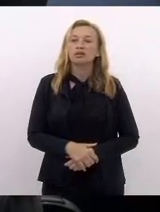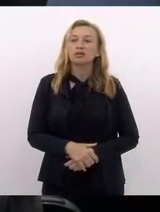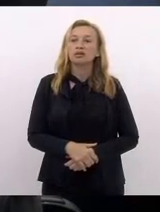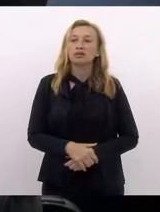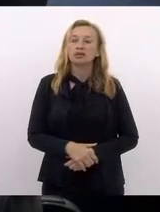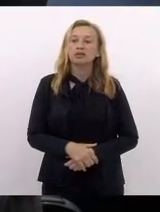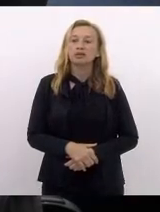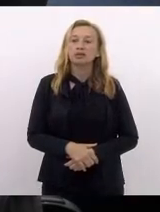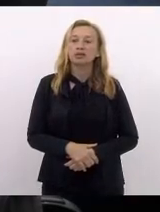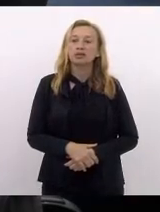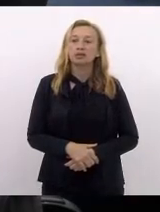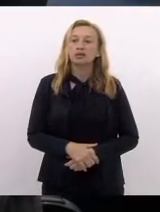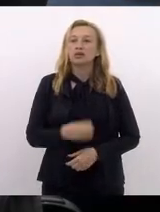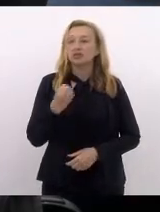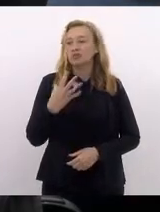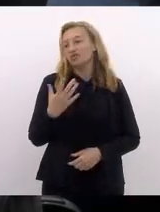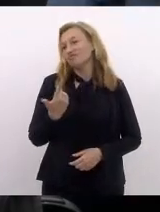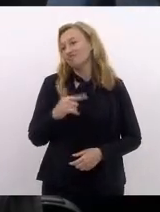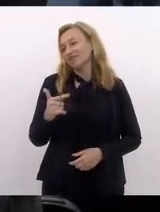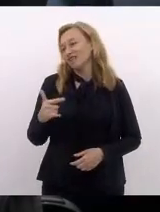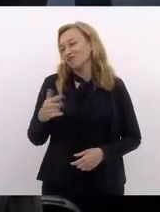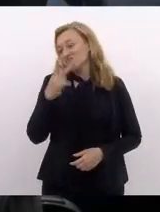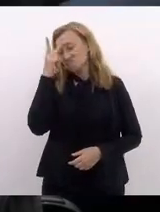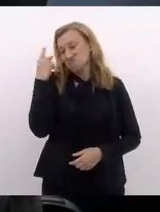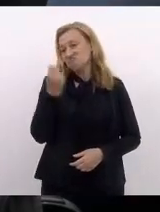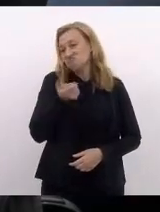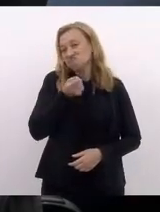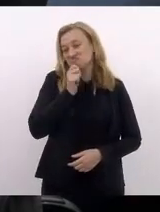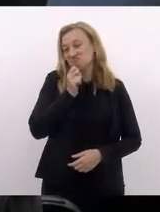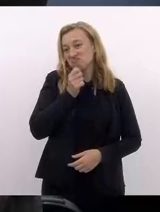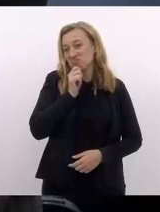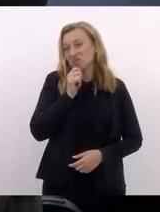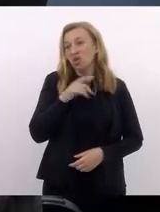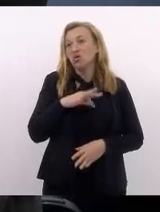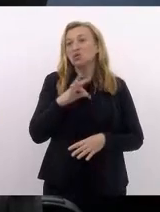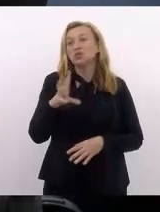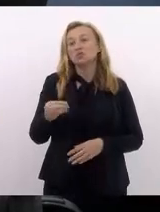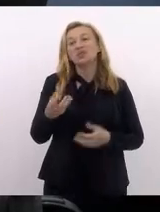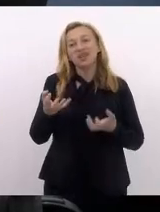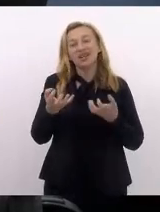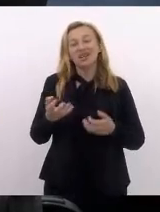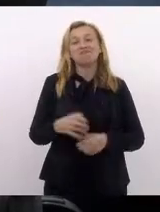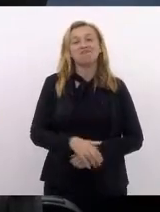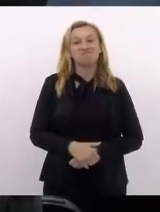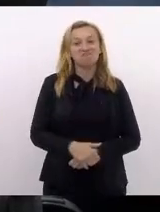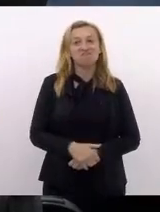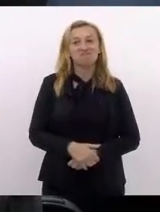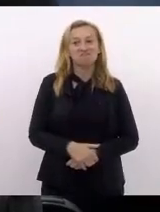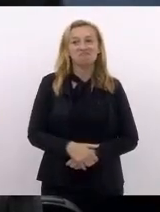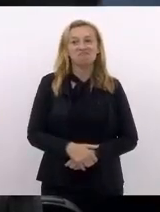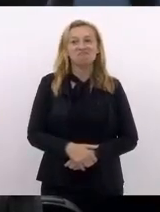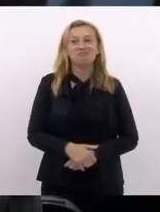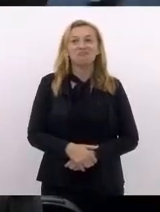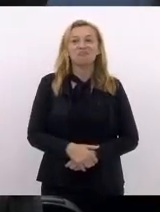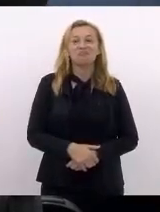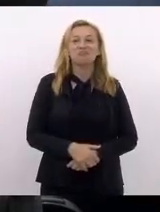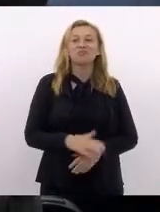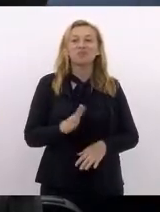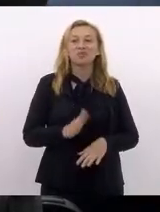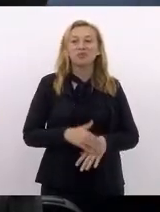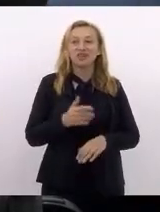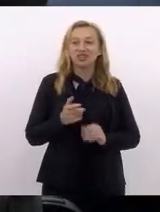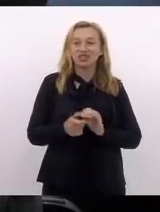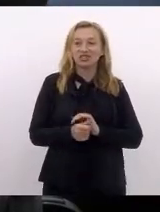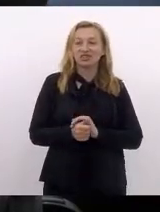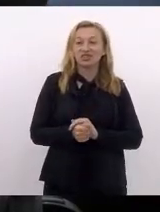eu de bobo aqui não tem ninguém e todo mundo quero tirar uma casquinha é o mais lento